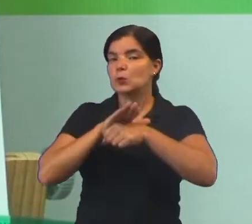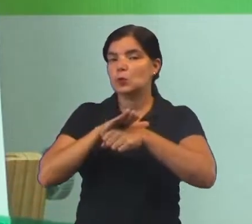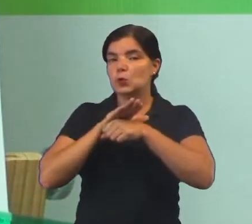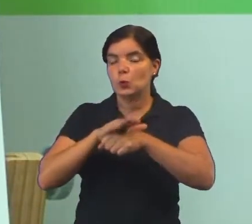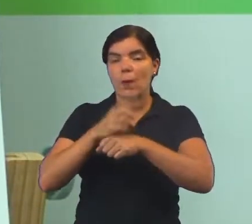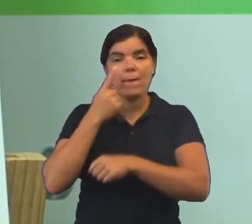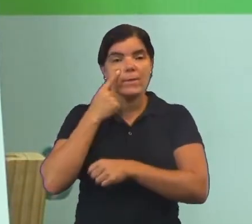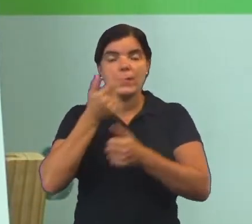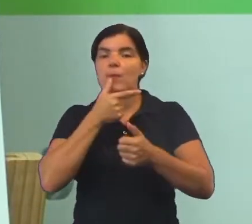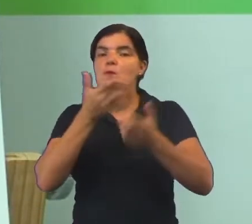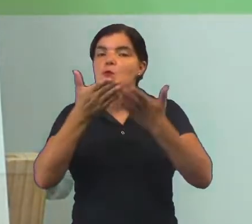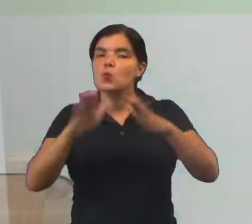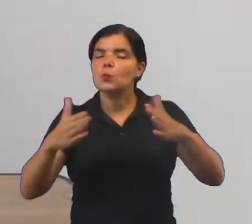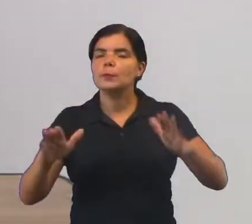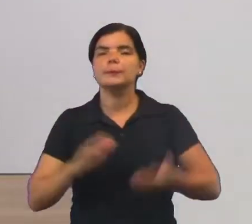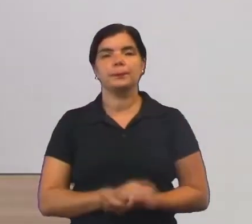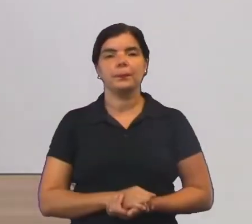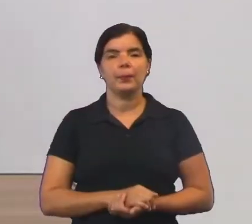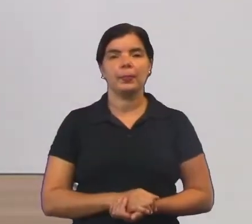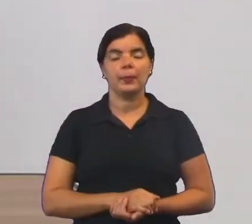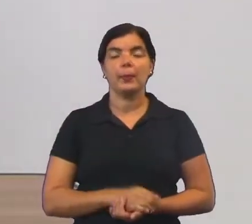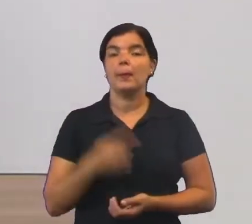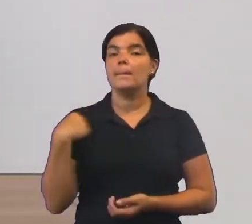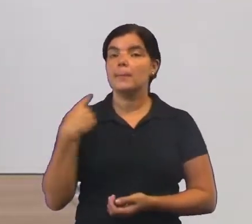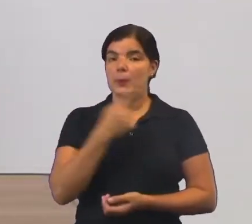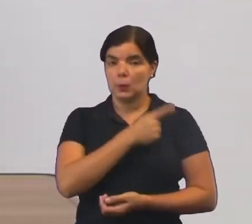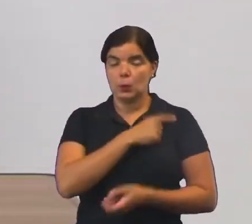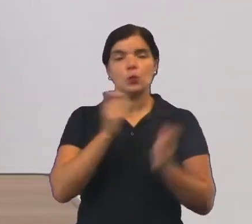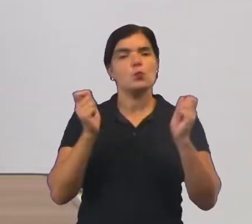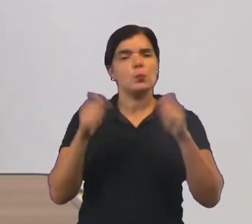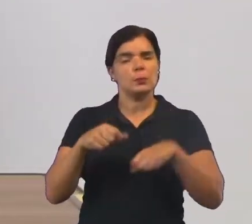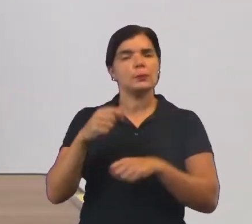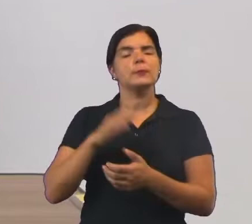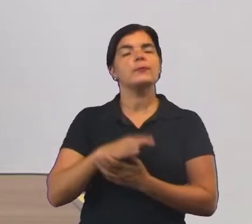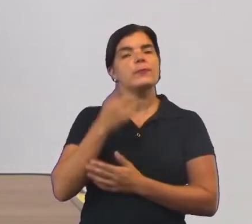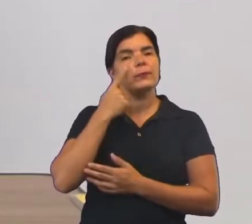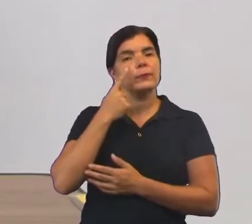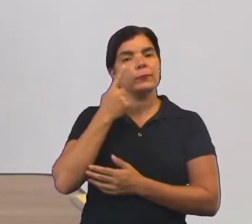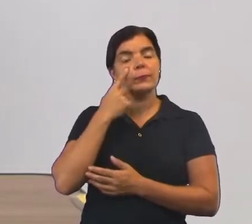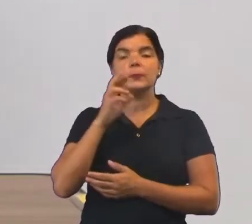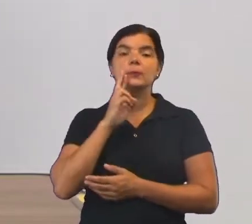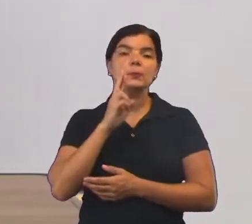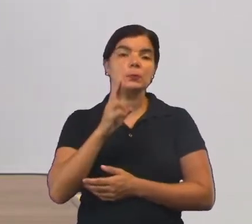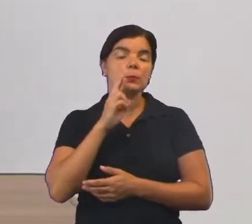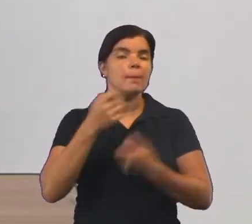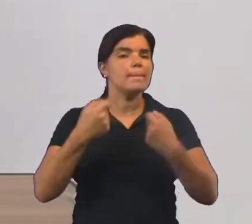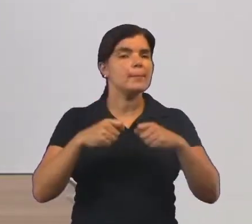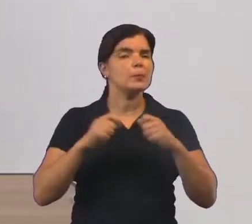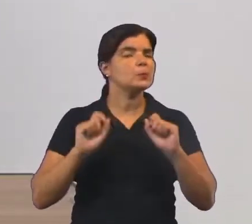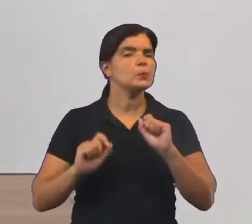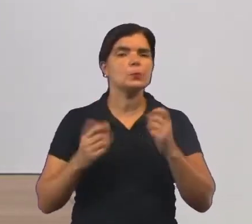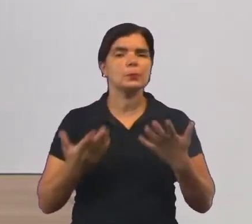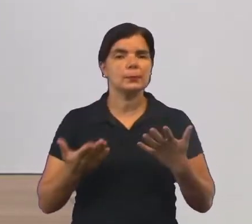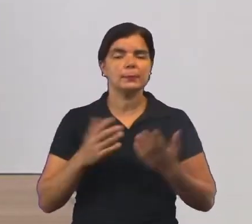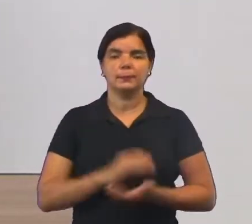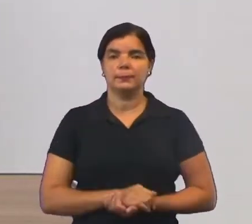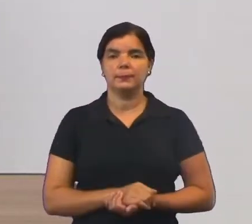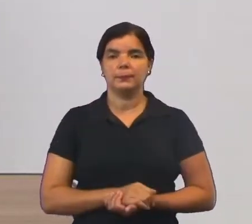ajudou a ver o mar. Para que a gente possa identificar a nossa resposta, a gente precisa